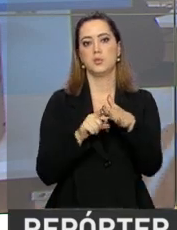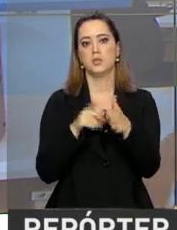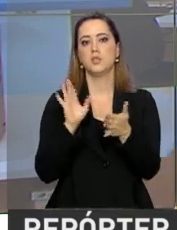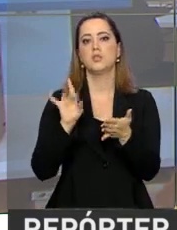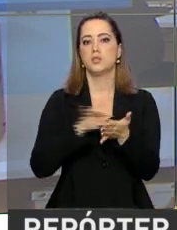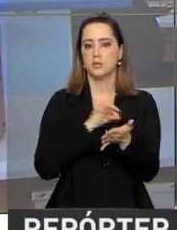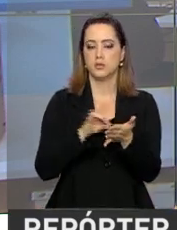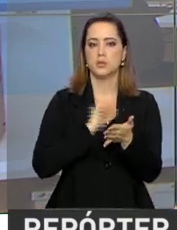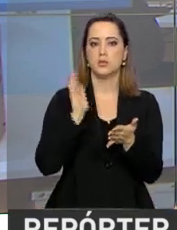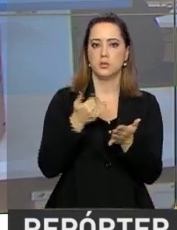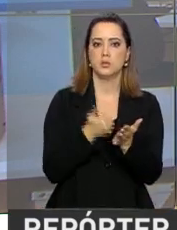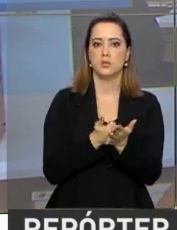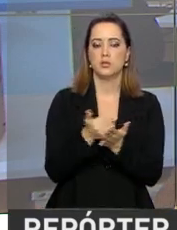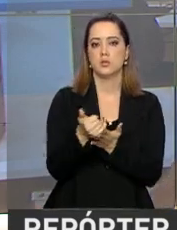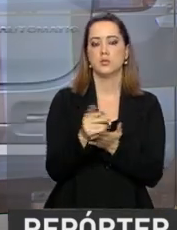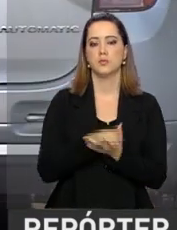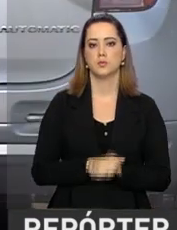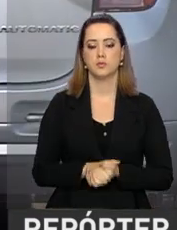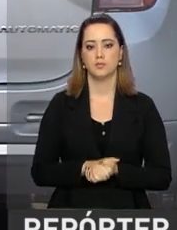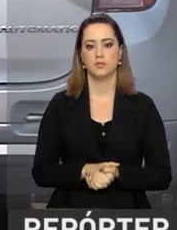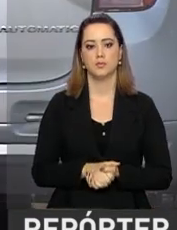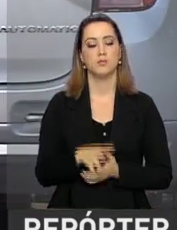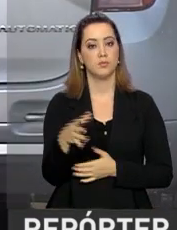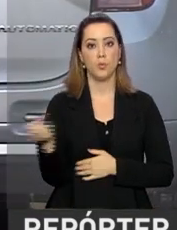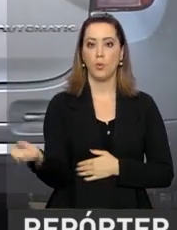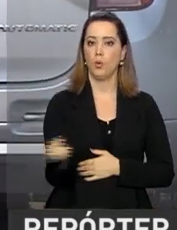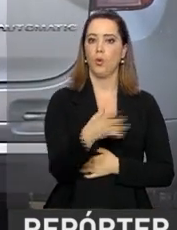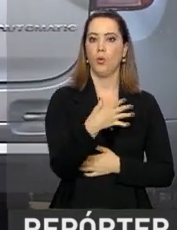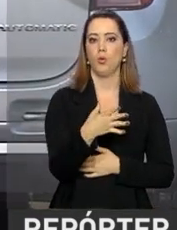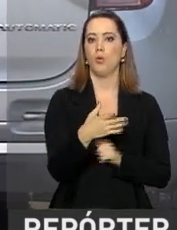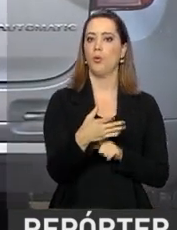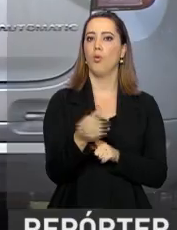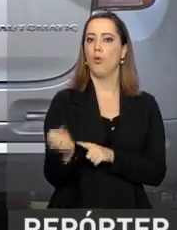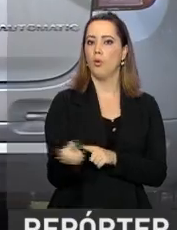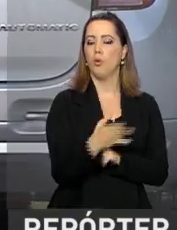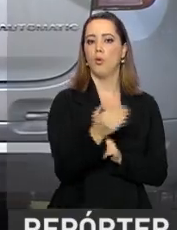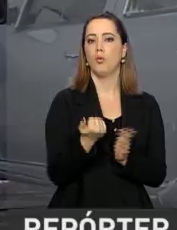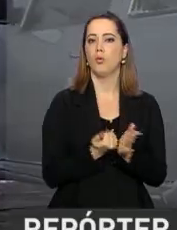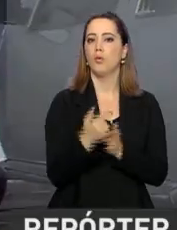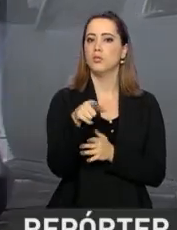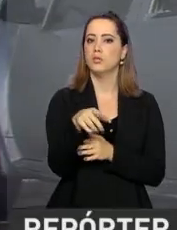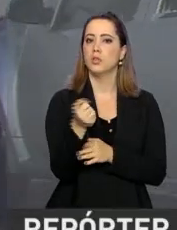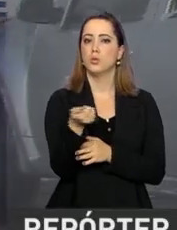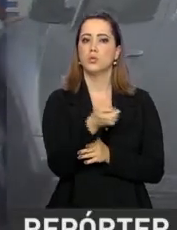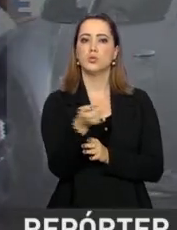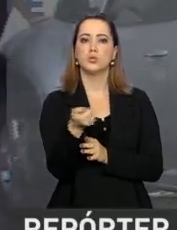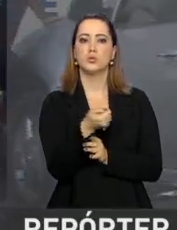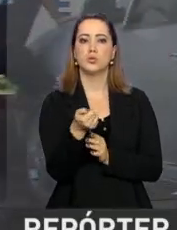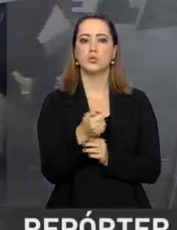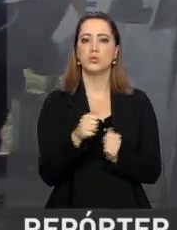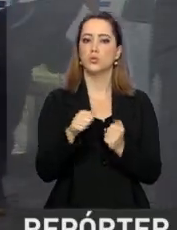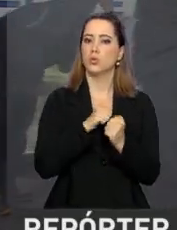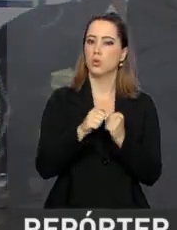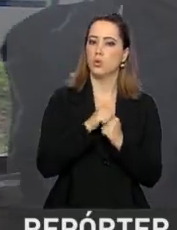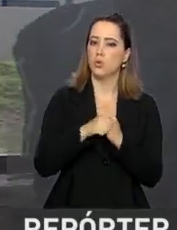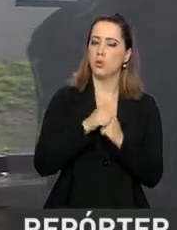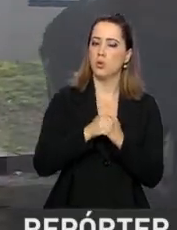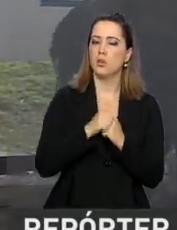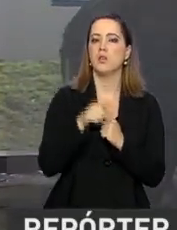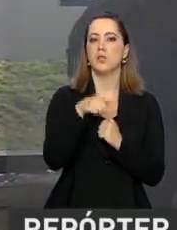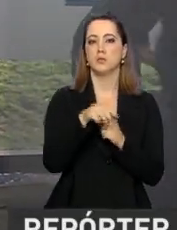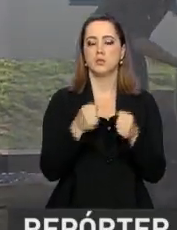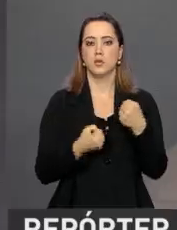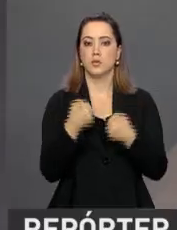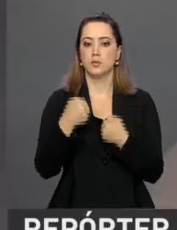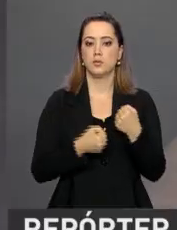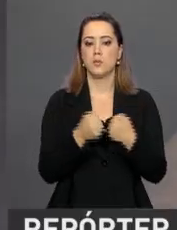inscrições já estão abertas. Inovação. Palavra de ordem neste Lava Jato. Há 2 anos, cansados de esperar na fila para